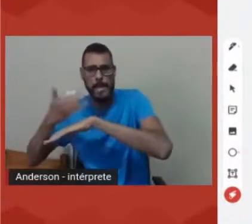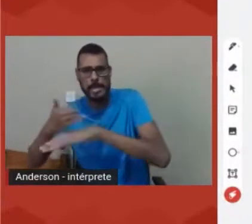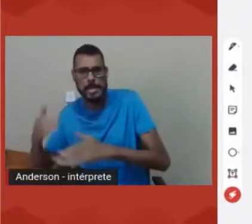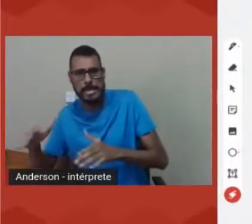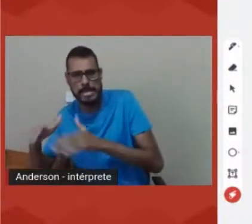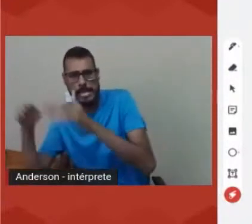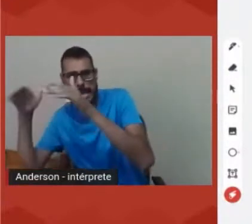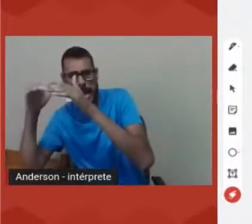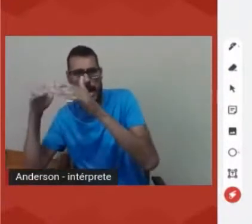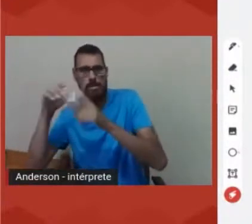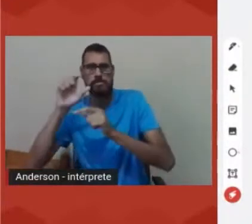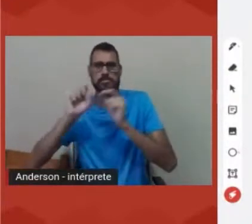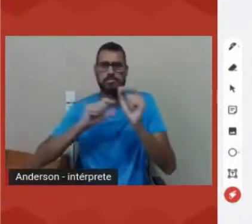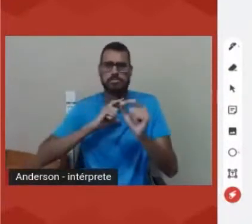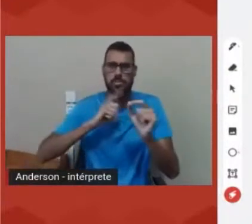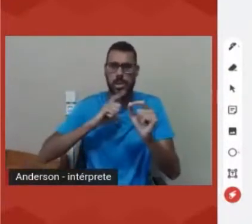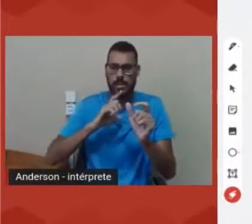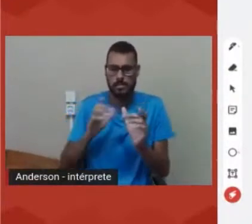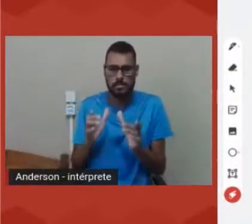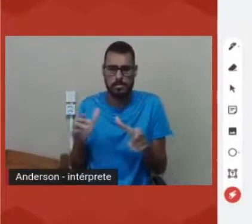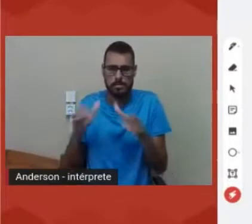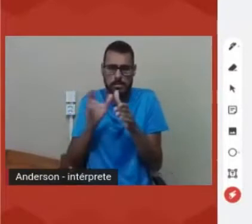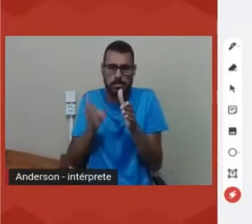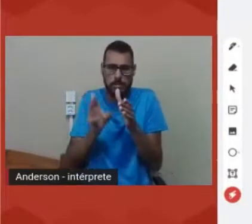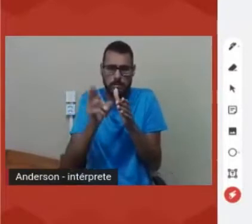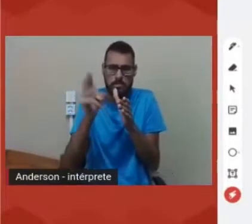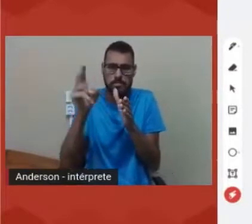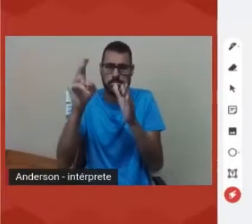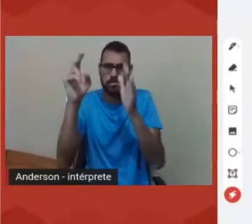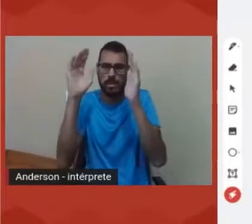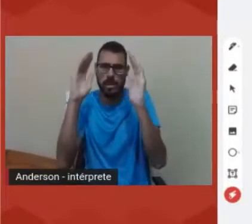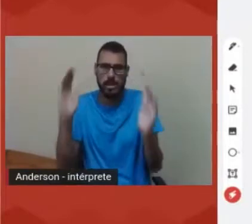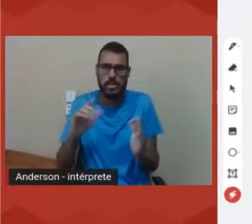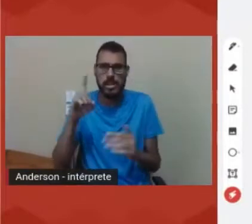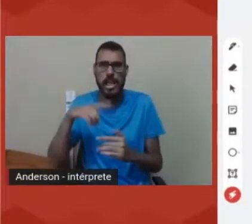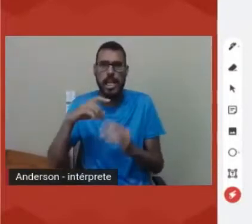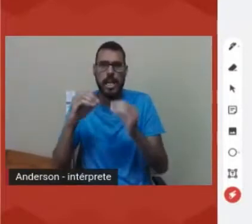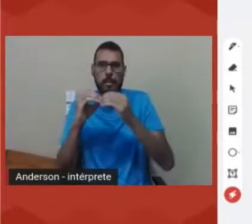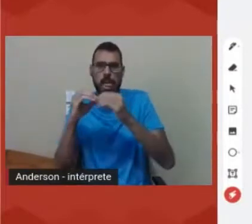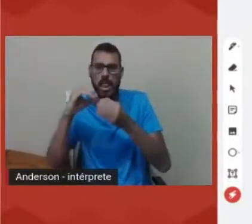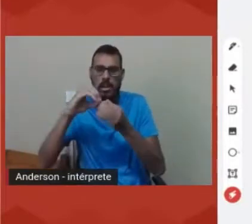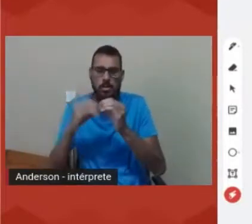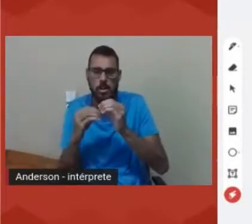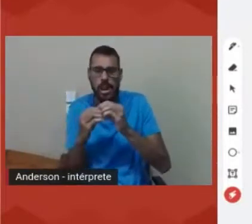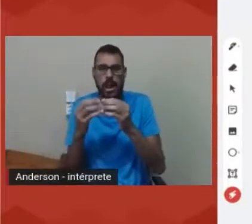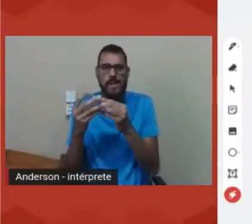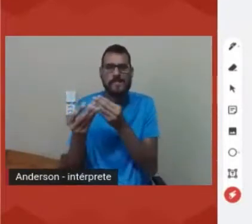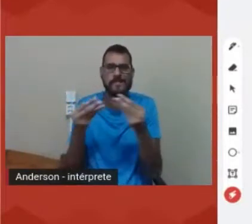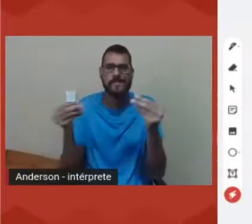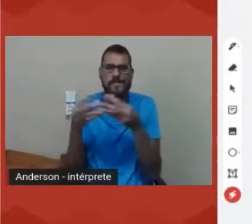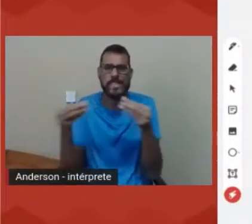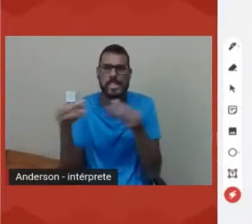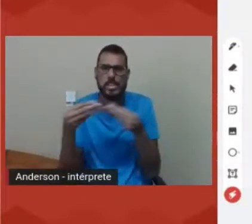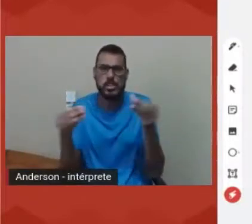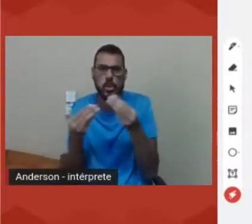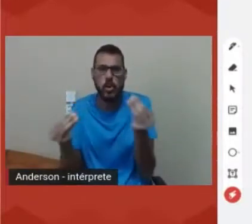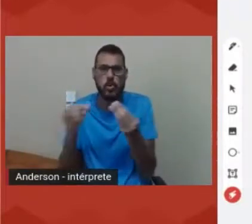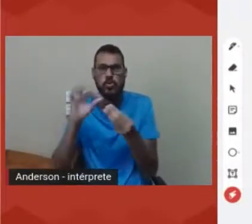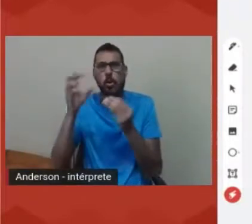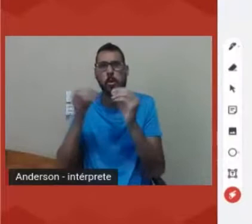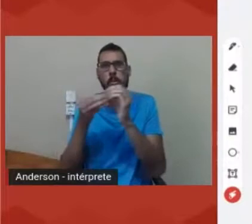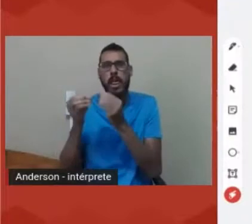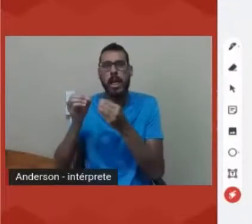característica, assim, né? Tem volume constante, moleculares são muito viscosos, são muito compressíveis e moleculares